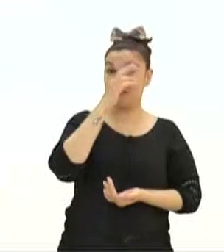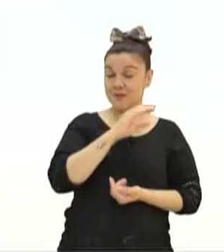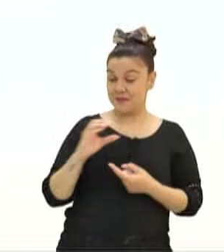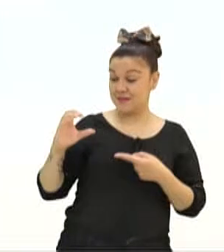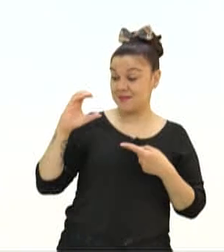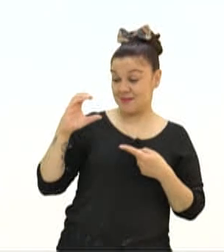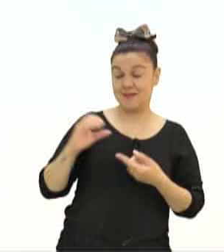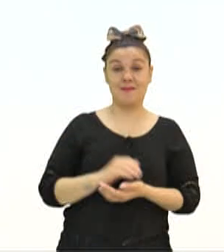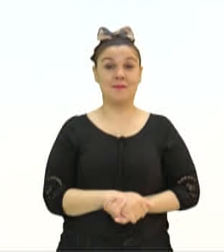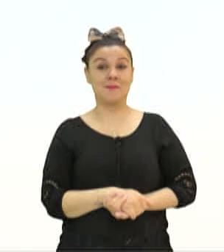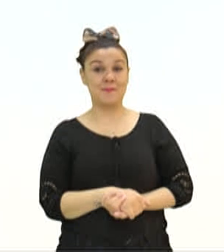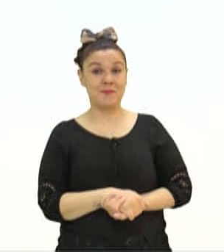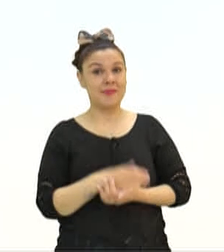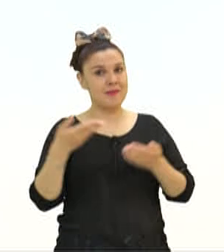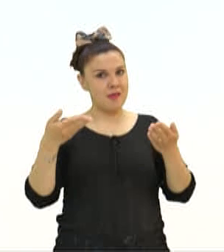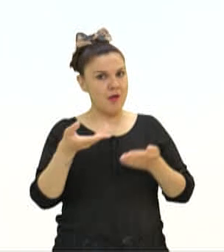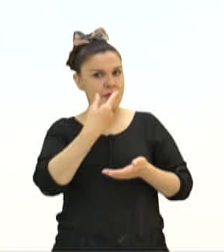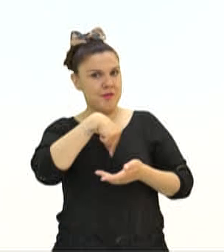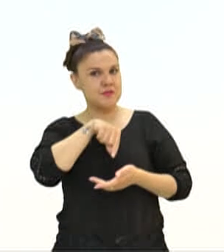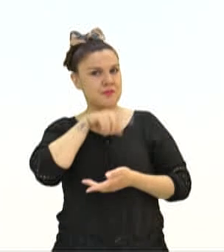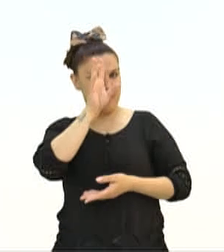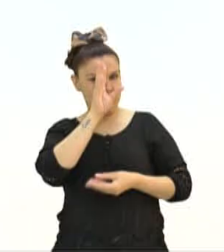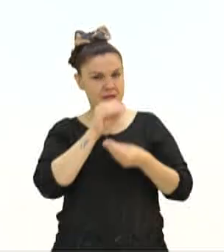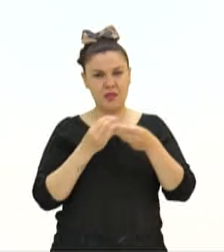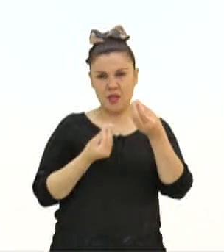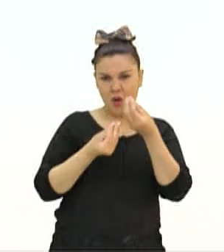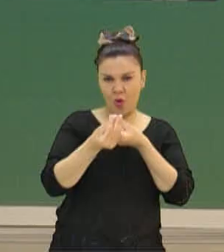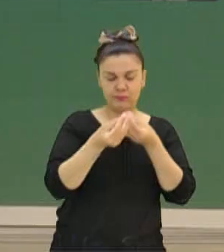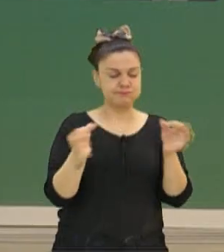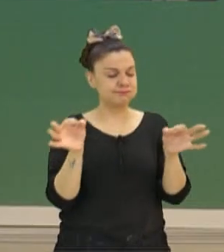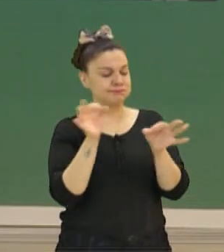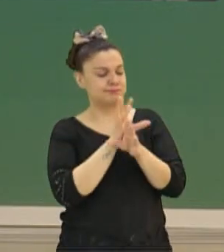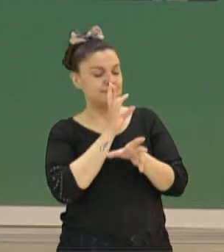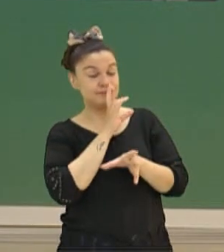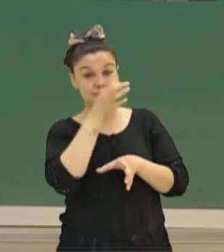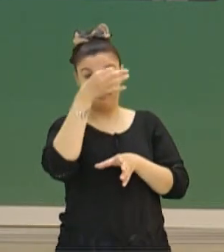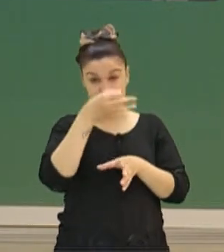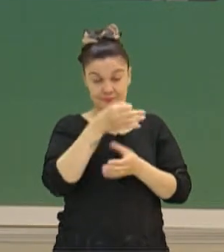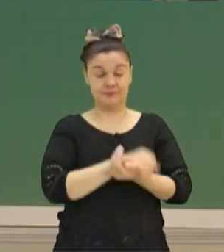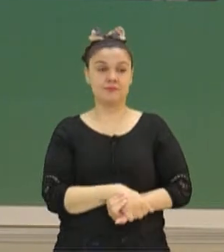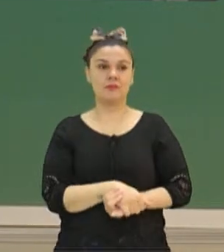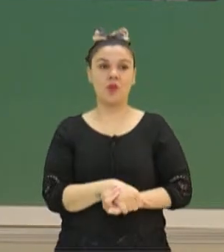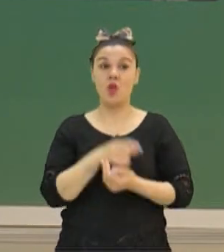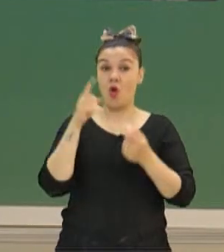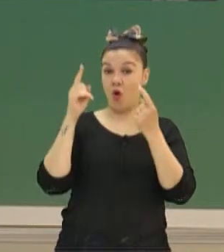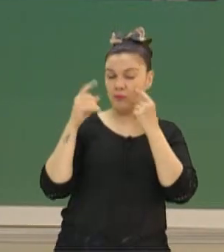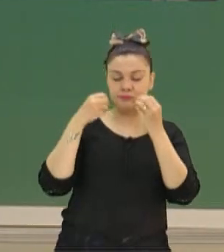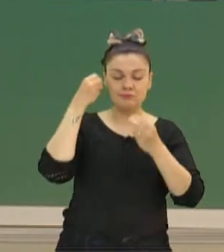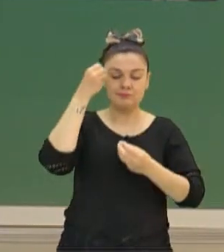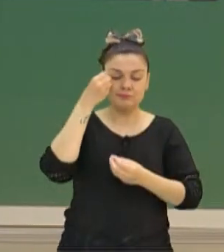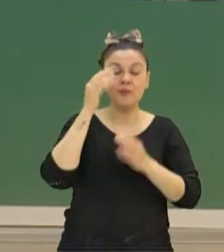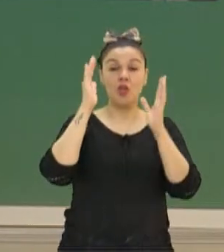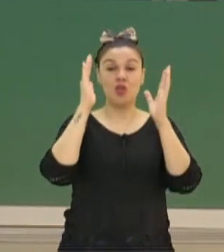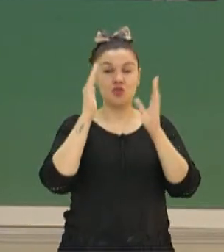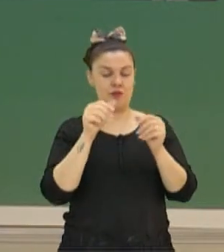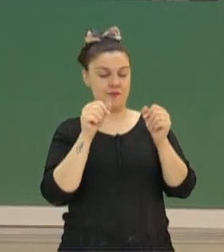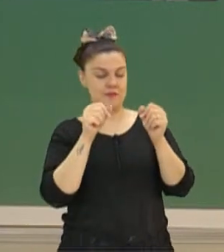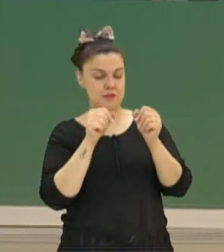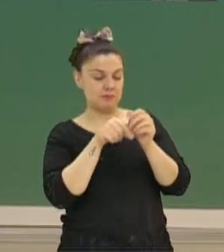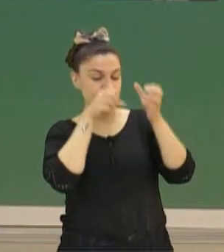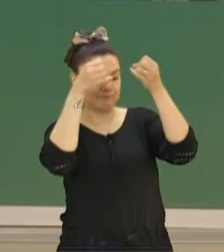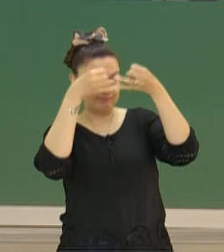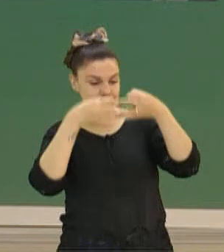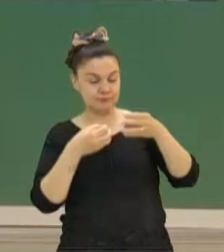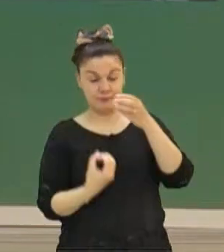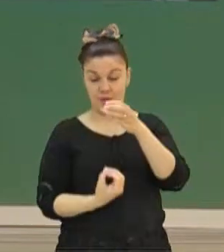a letra C. E agora a gente vai entender como foi chegado até essa resposta. Dentre as experiências que foram realizadas para